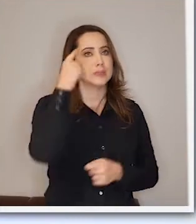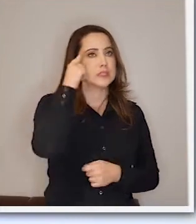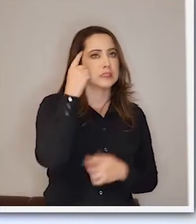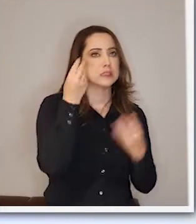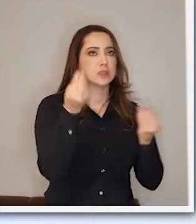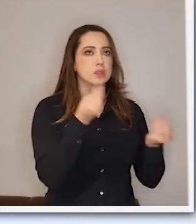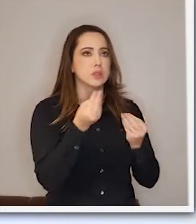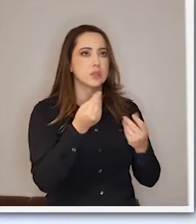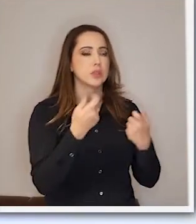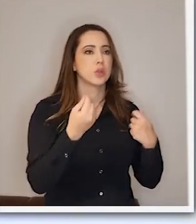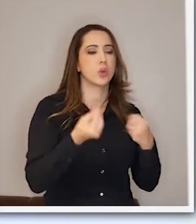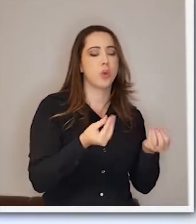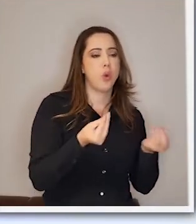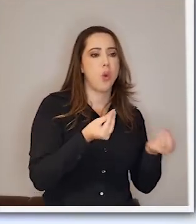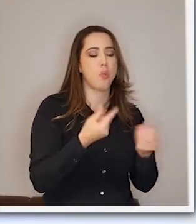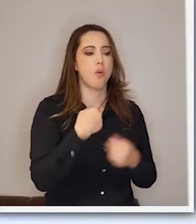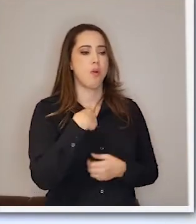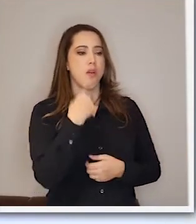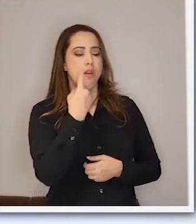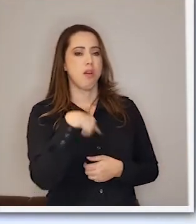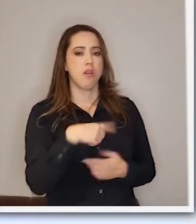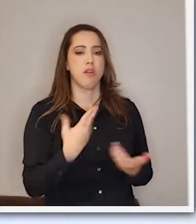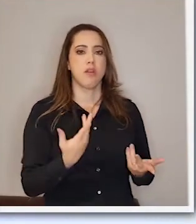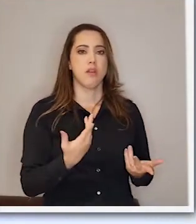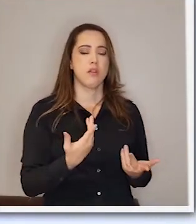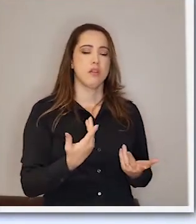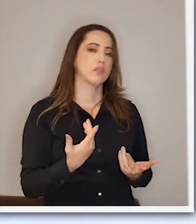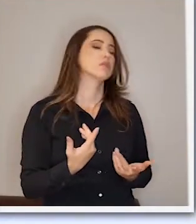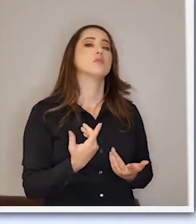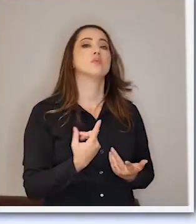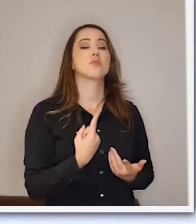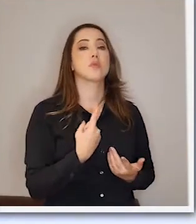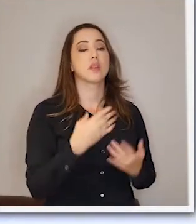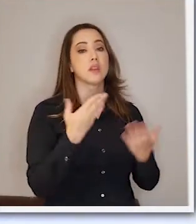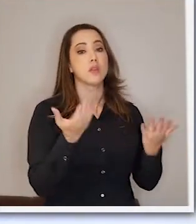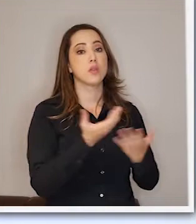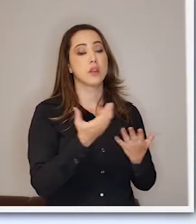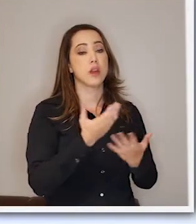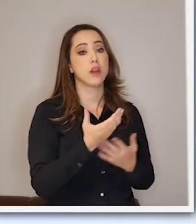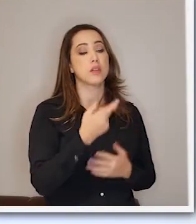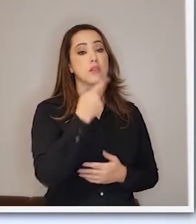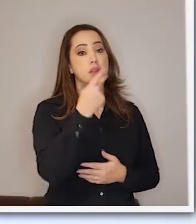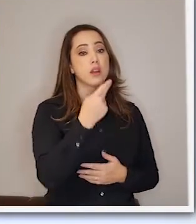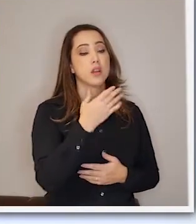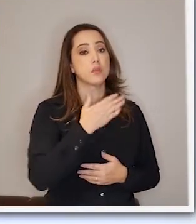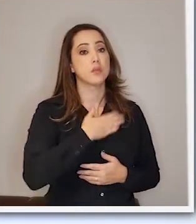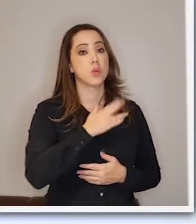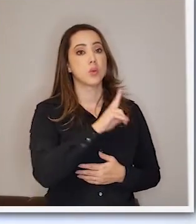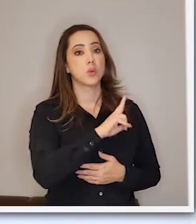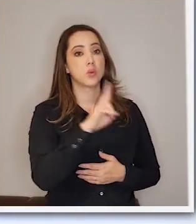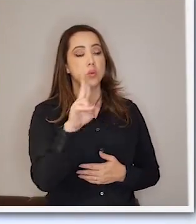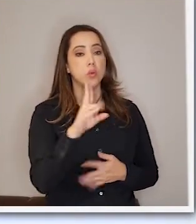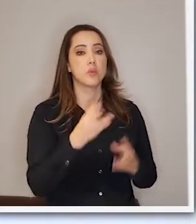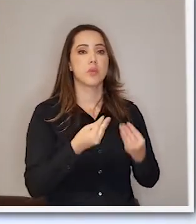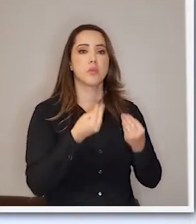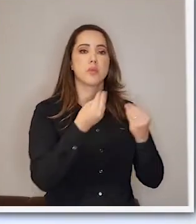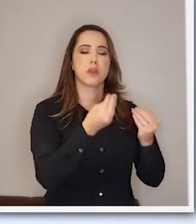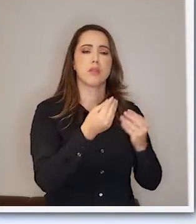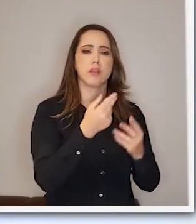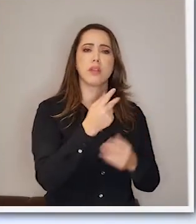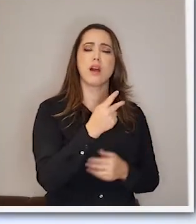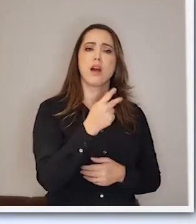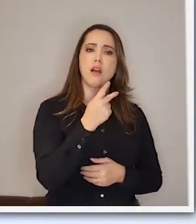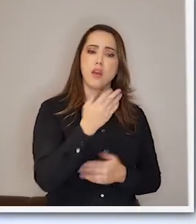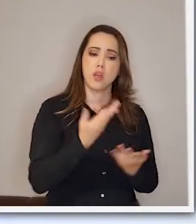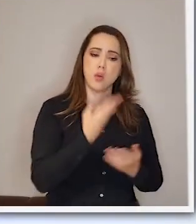compensação. Como eu me propus lançar o meu nome, colocar o meu nome à disposição